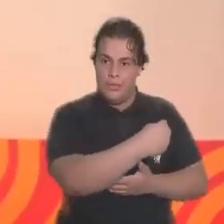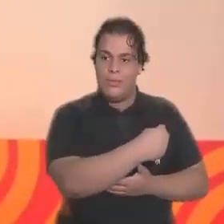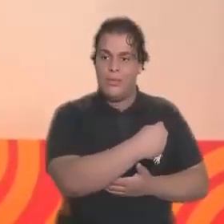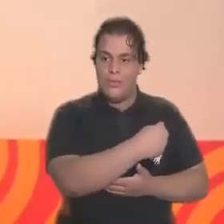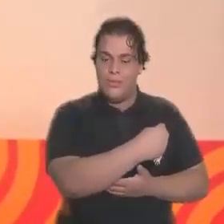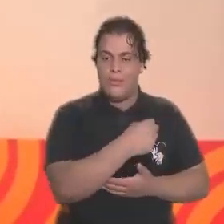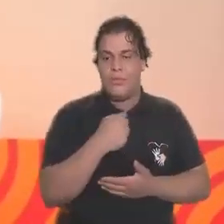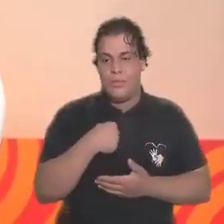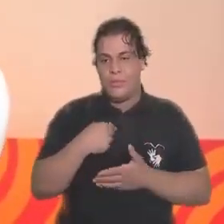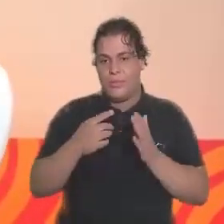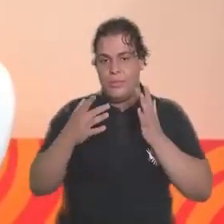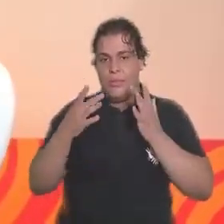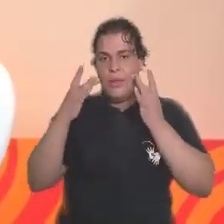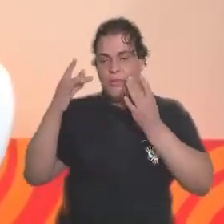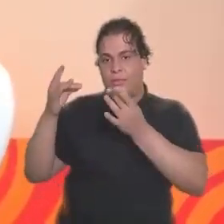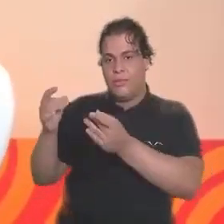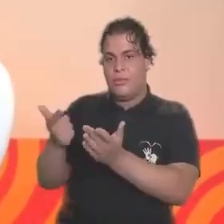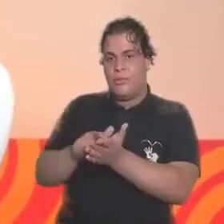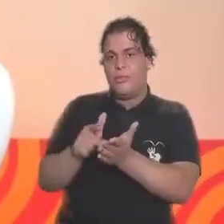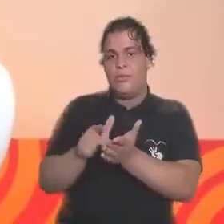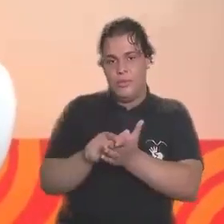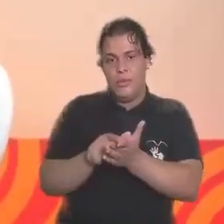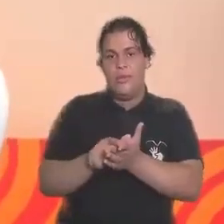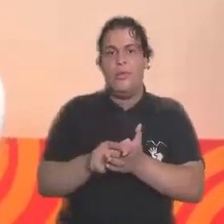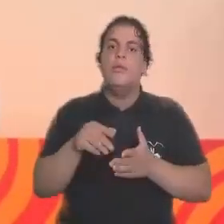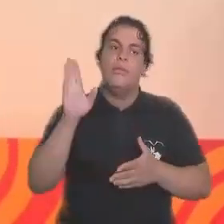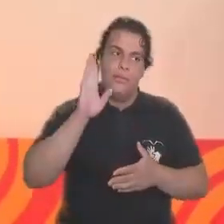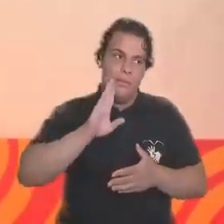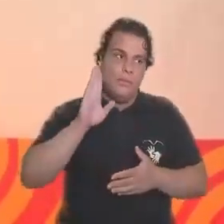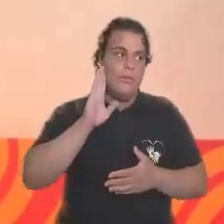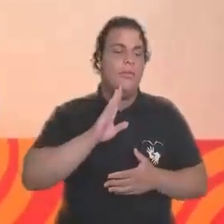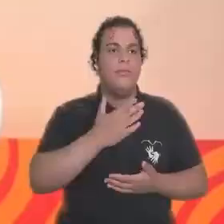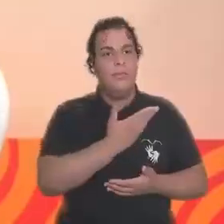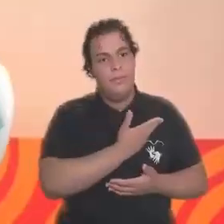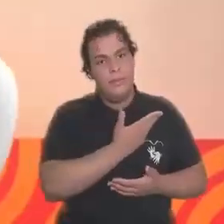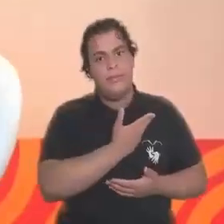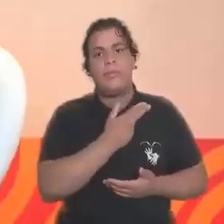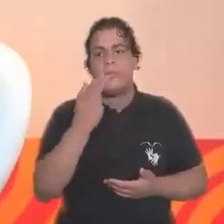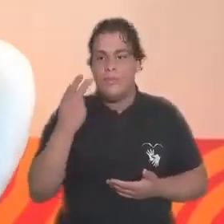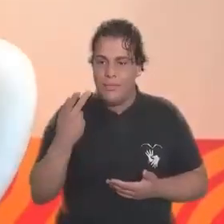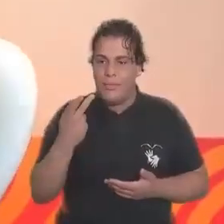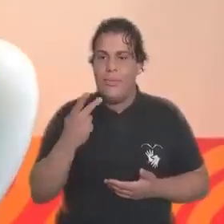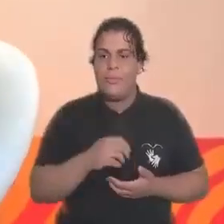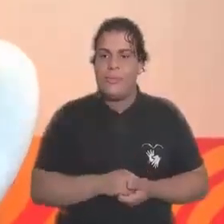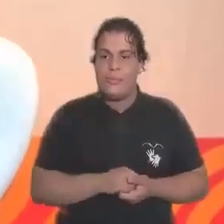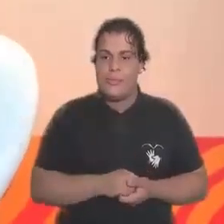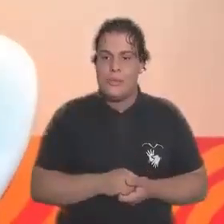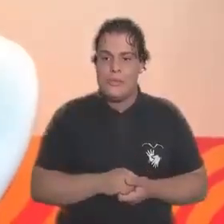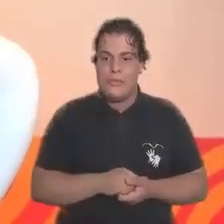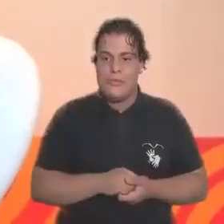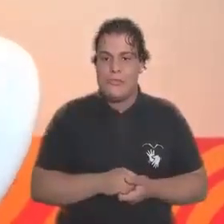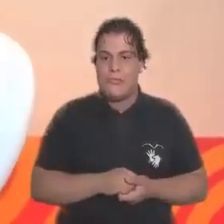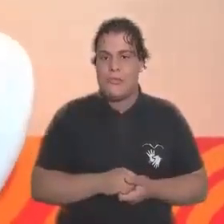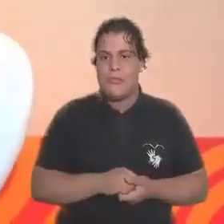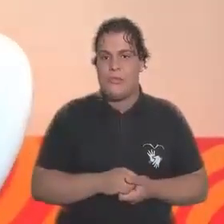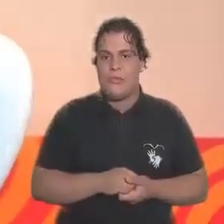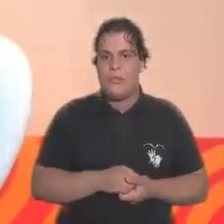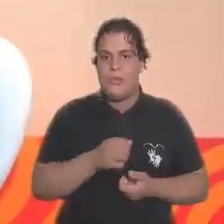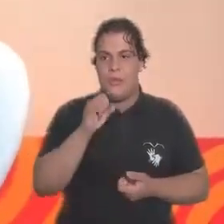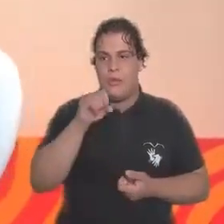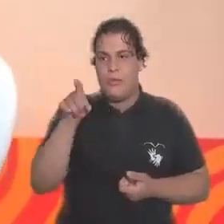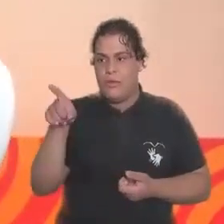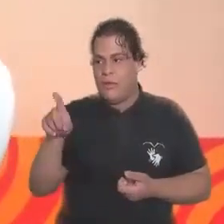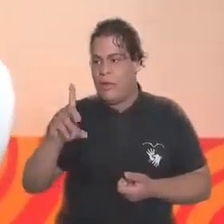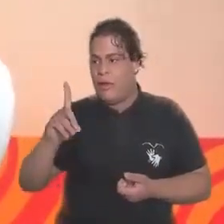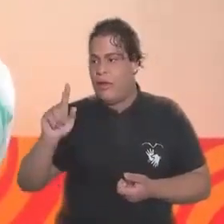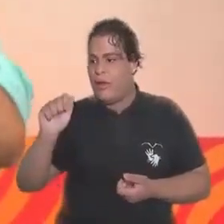estive lá apresentando o livro. E foi muito legal, os coleguinhas falando. Tem colega do Davi que fala, se você é o Davi, então eu sou essa